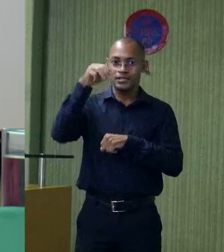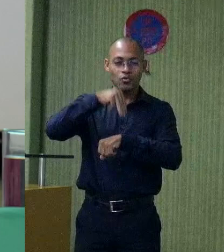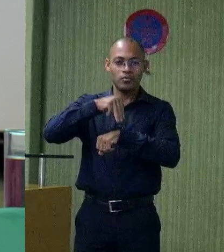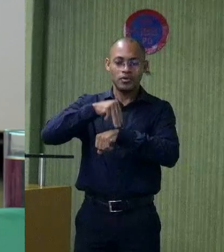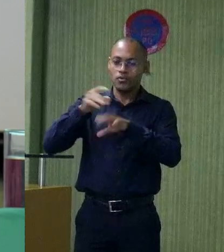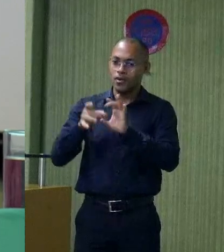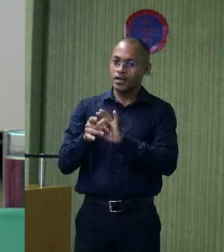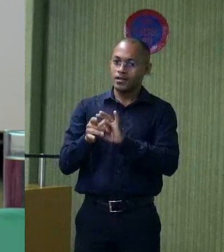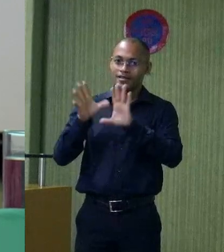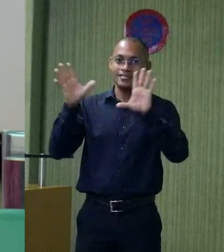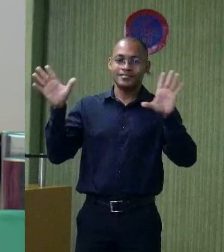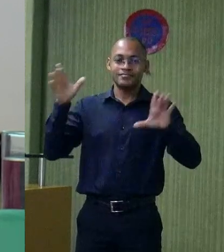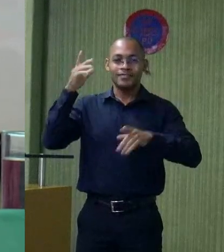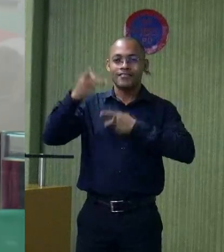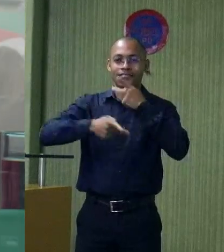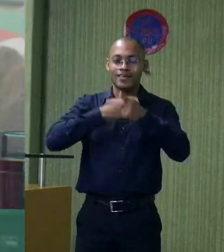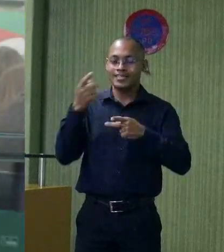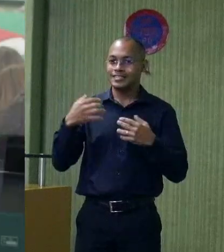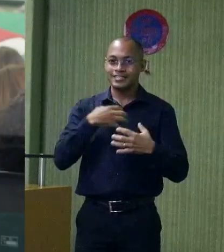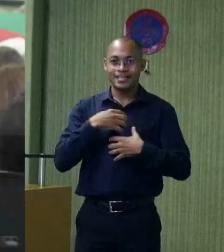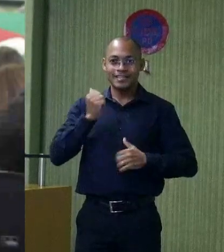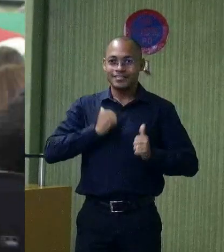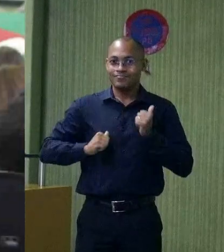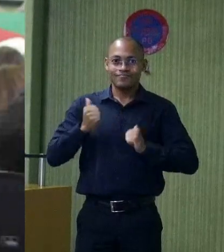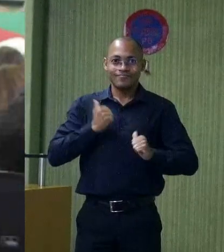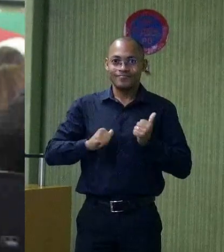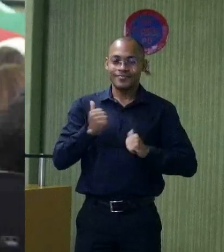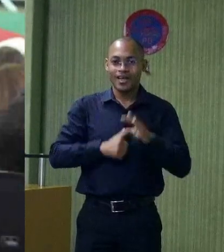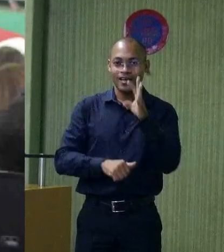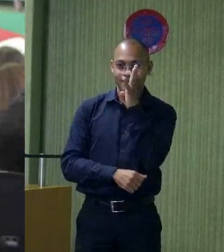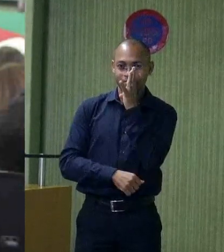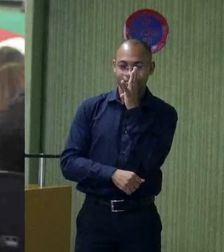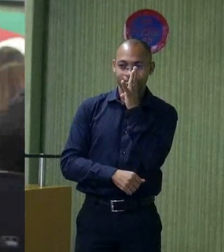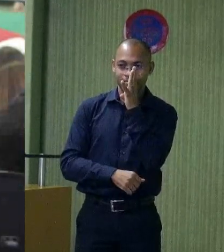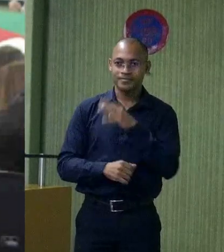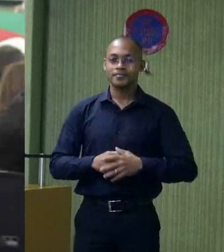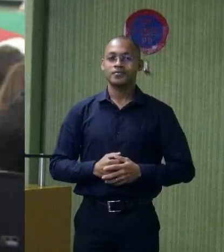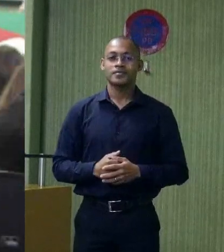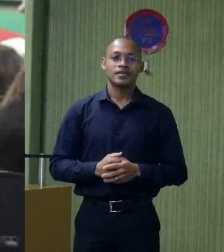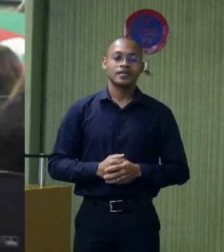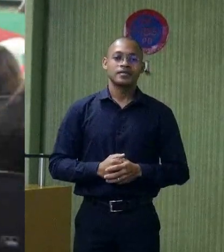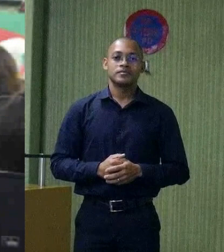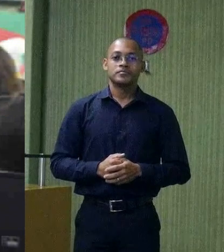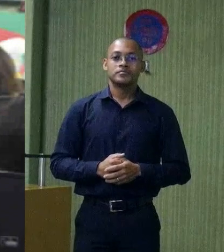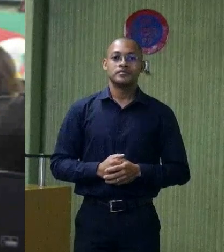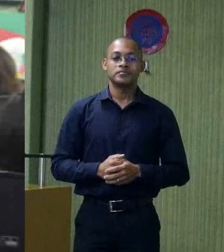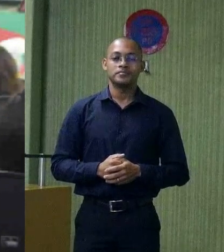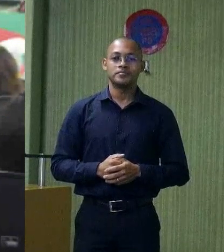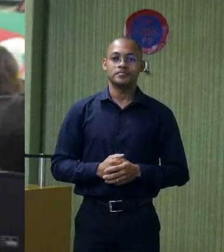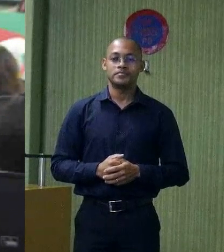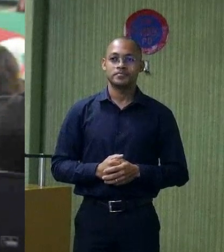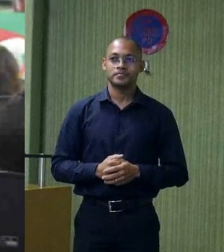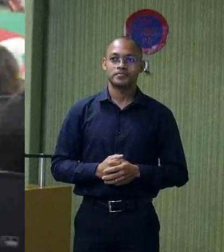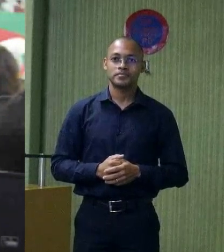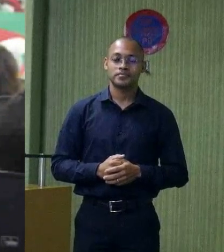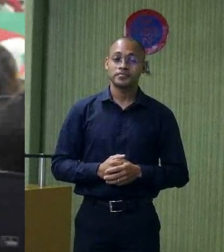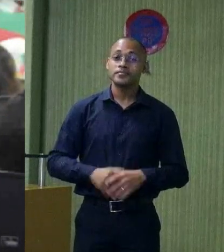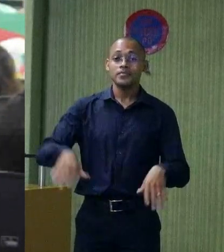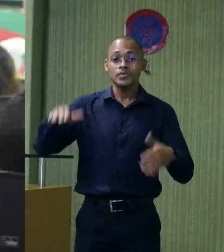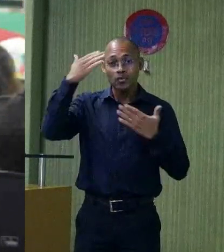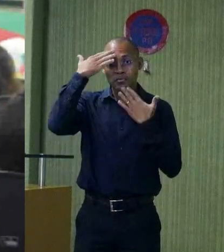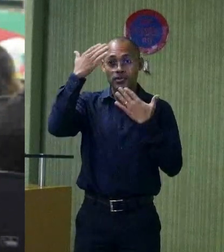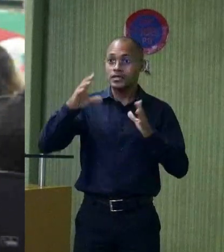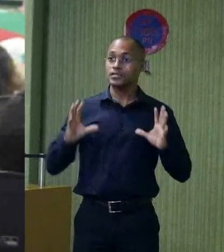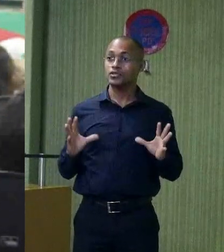vontade tá estamos ansiosos para para ouvi-la obrigada a todos por estarem aqui